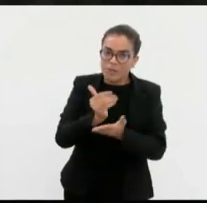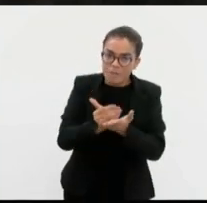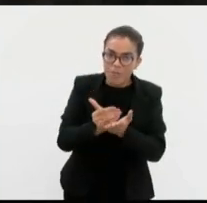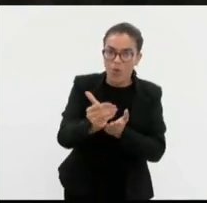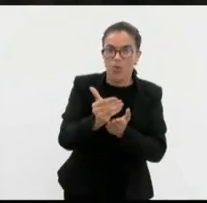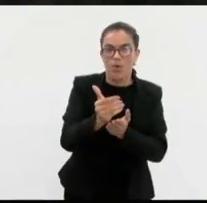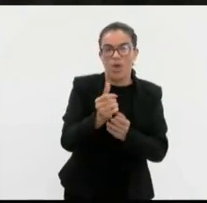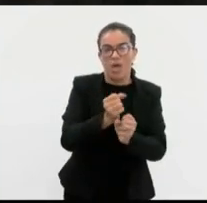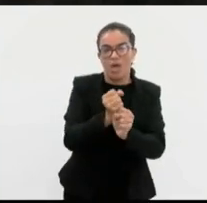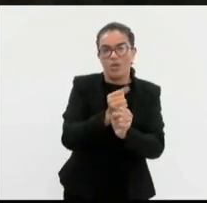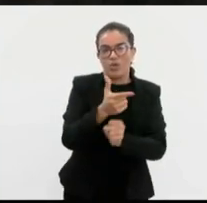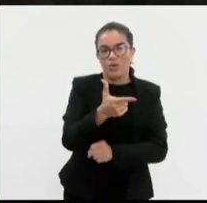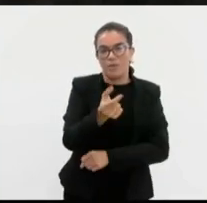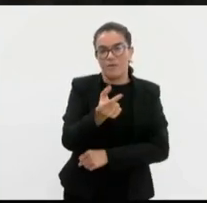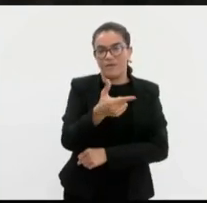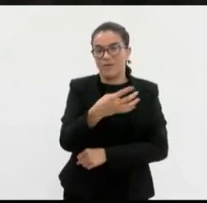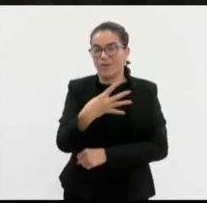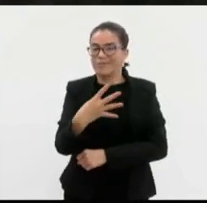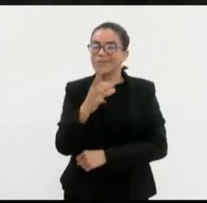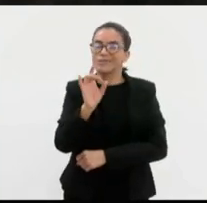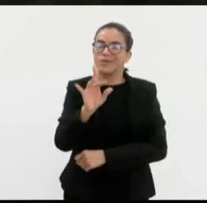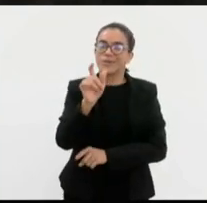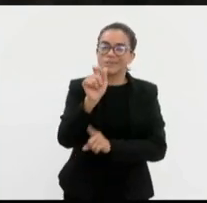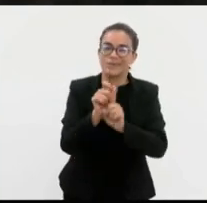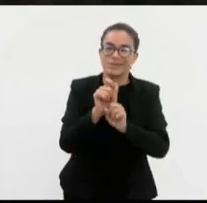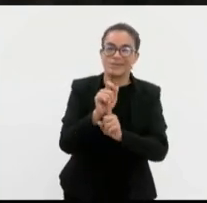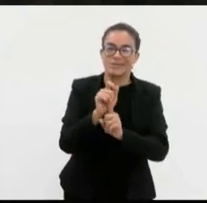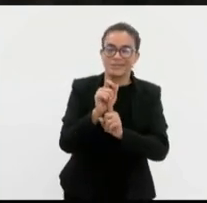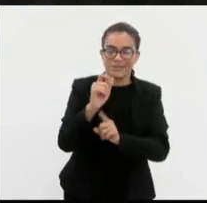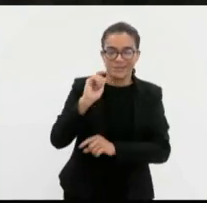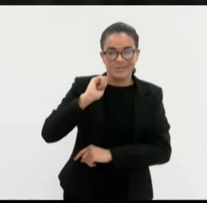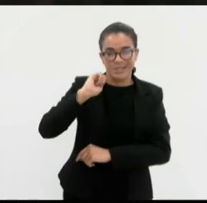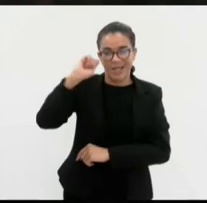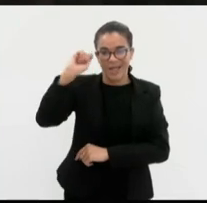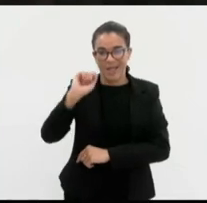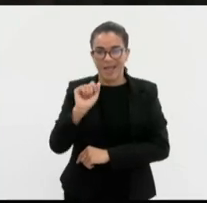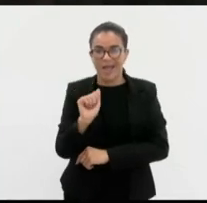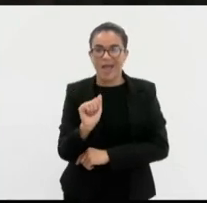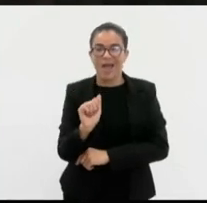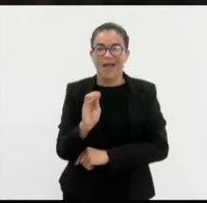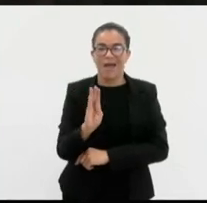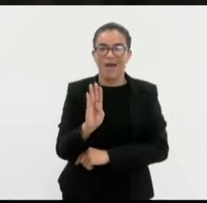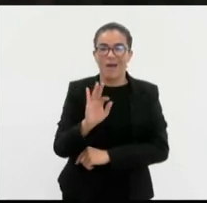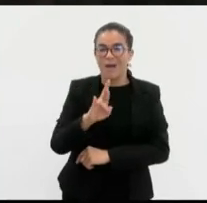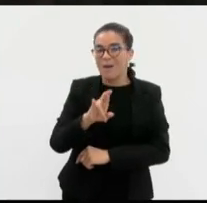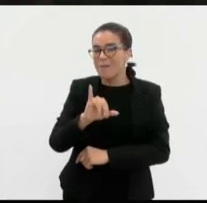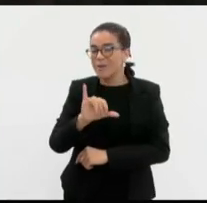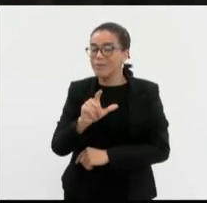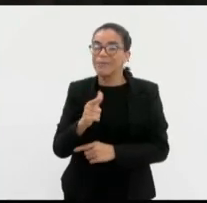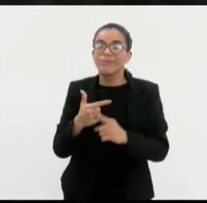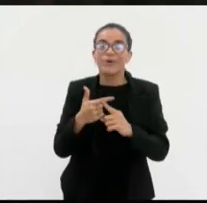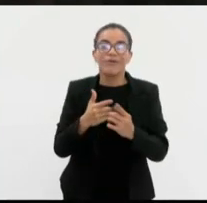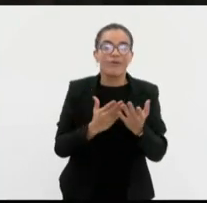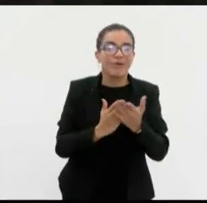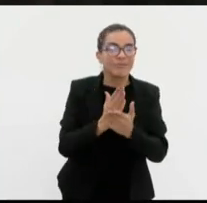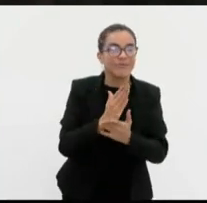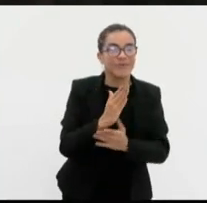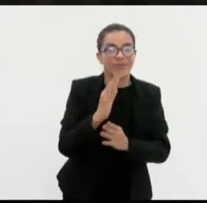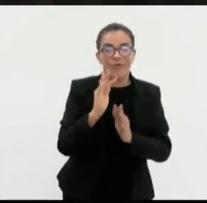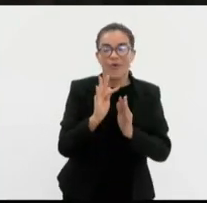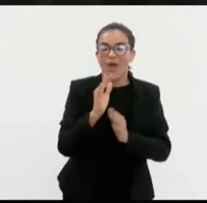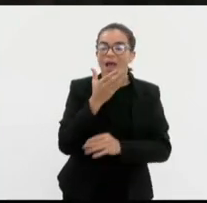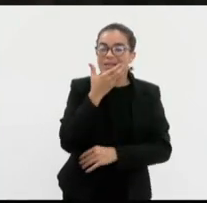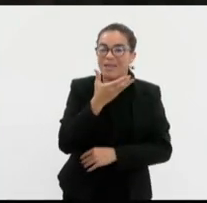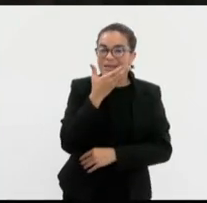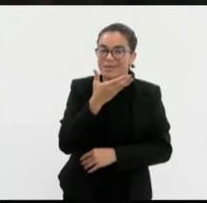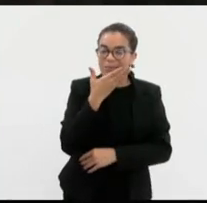24 mas só no mês de abril Porque como foi aprovado no finalzinho do ano tá sob a